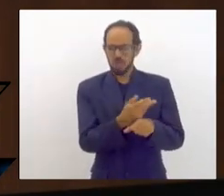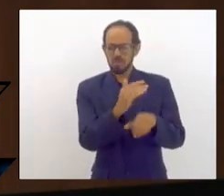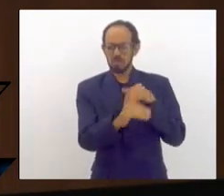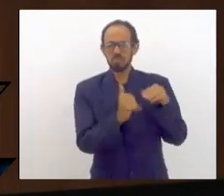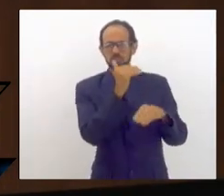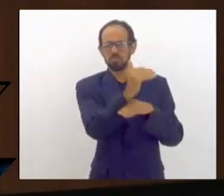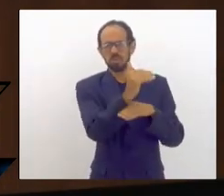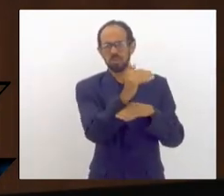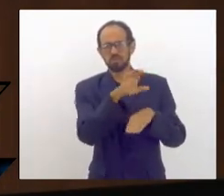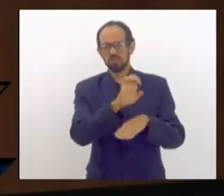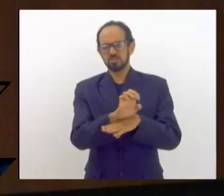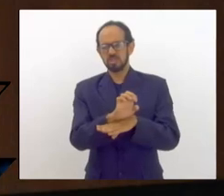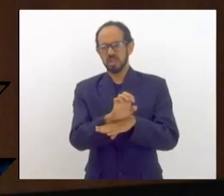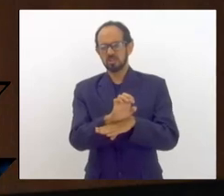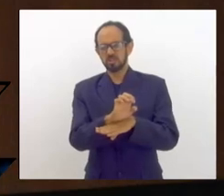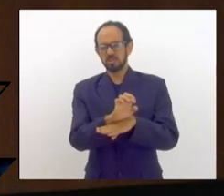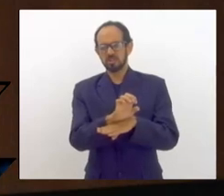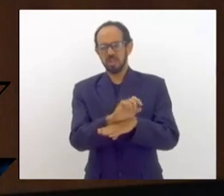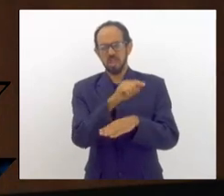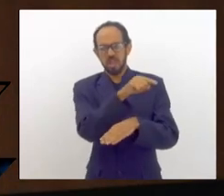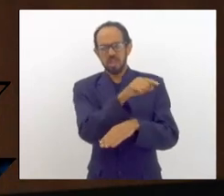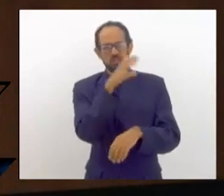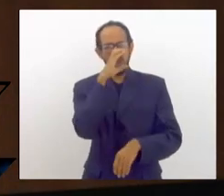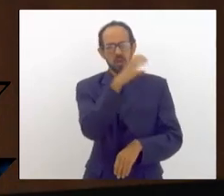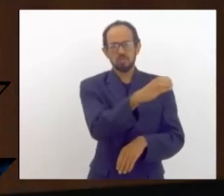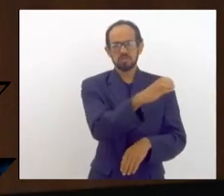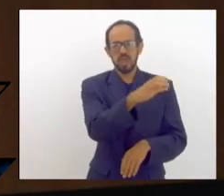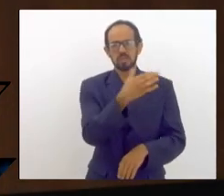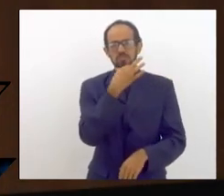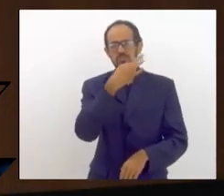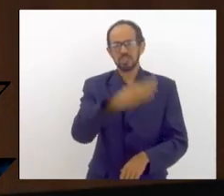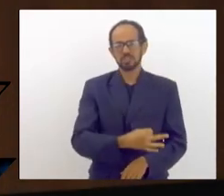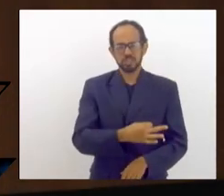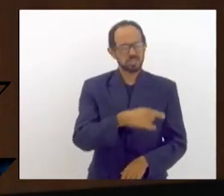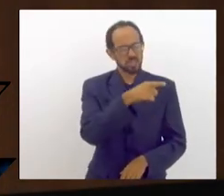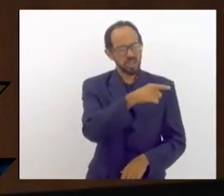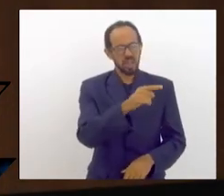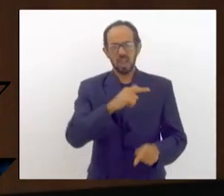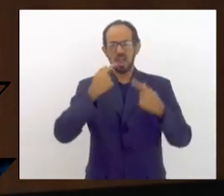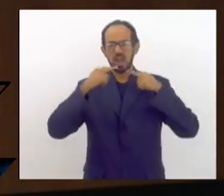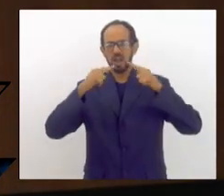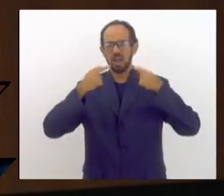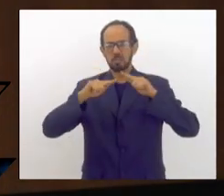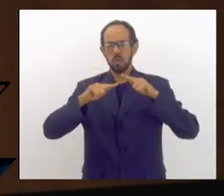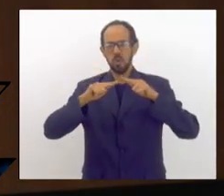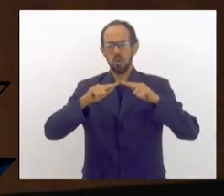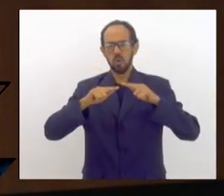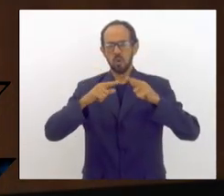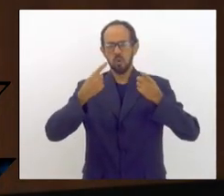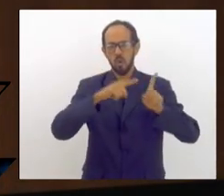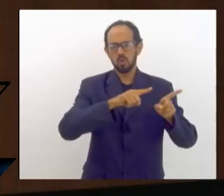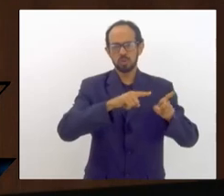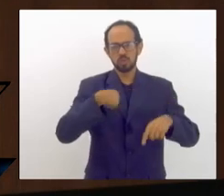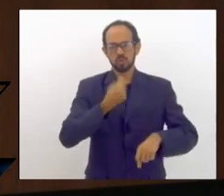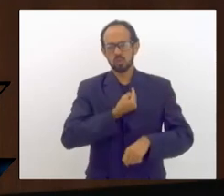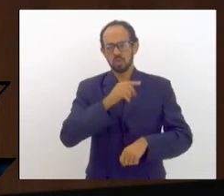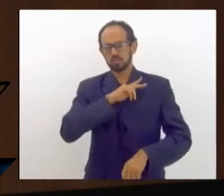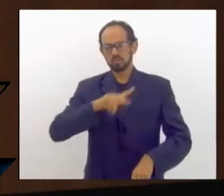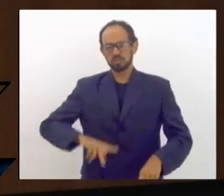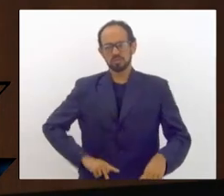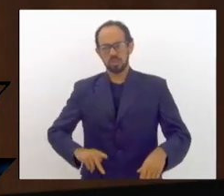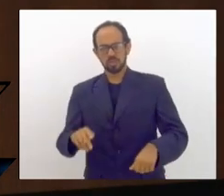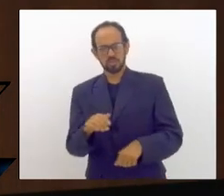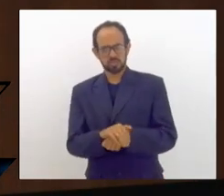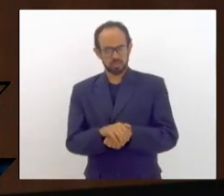honraria do Estado um cara que foi acusado de machista, a qual ela tanto criticou aqui, falava mal do nosso presidente. O presidente ter dado